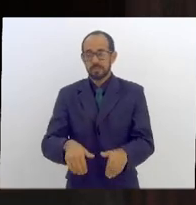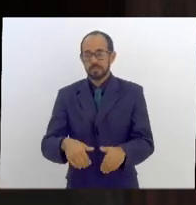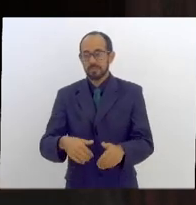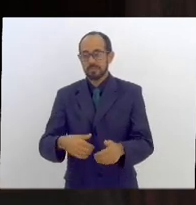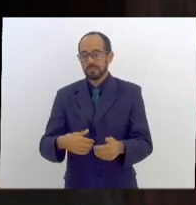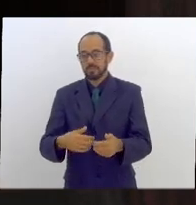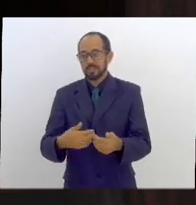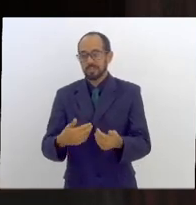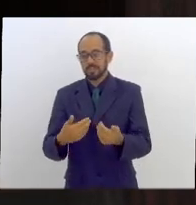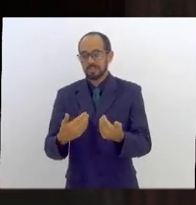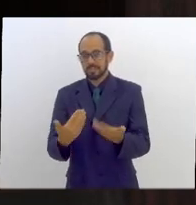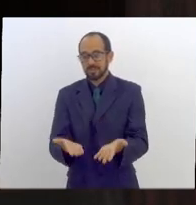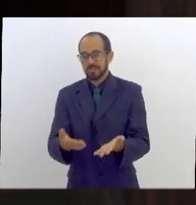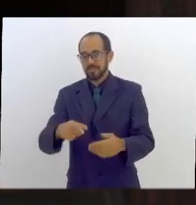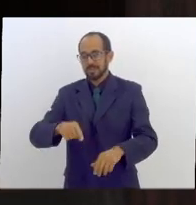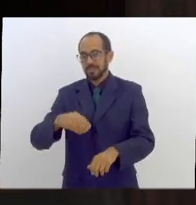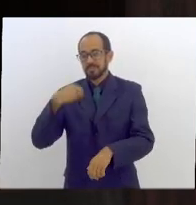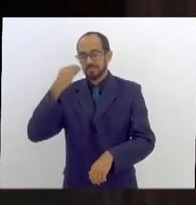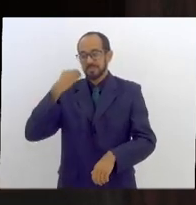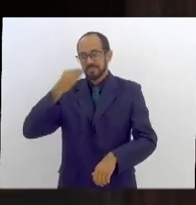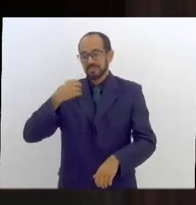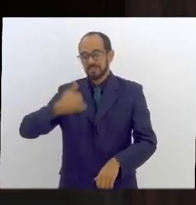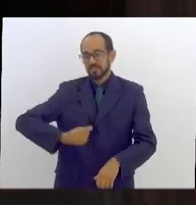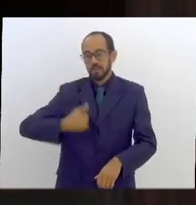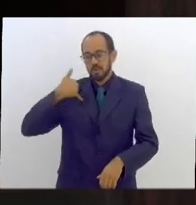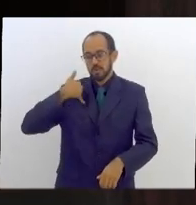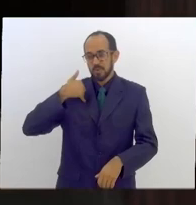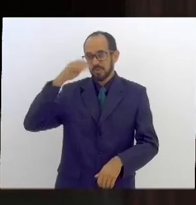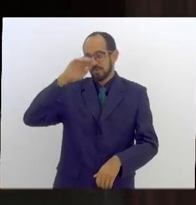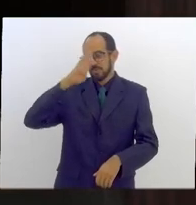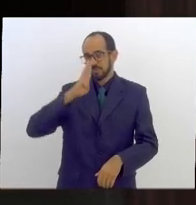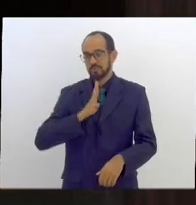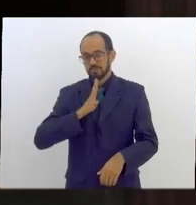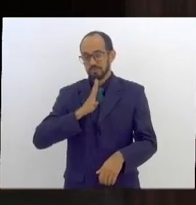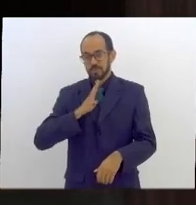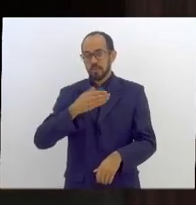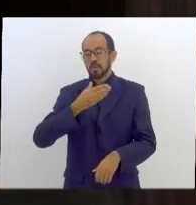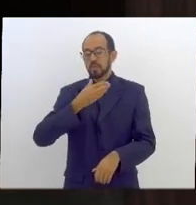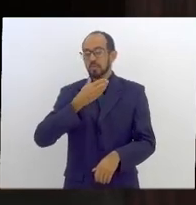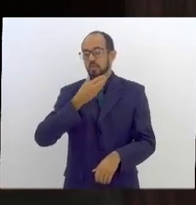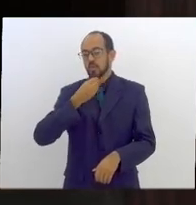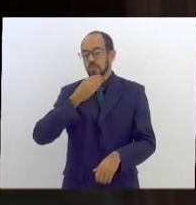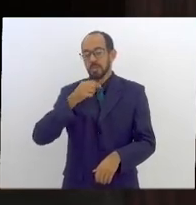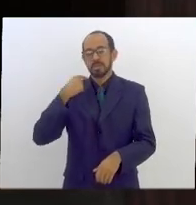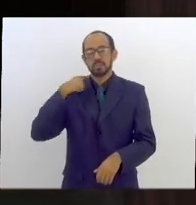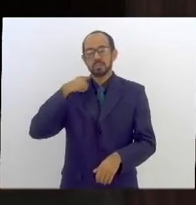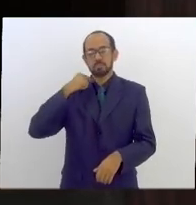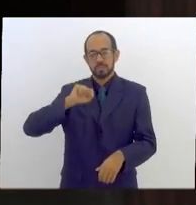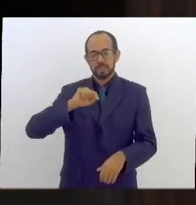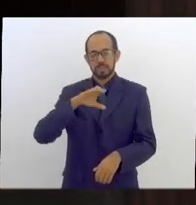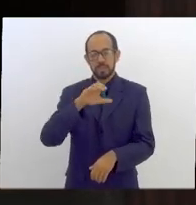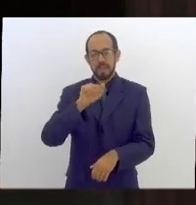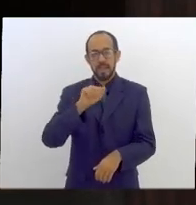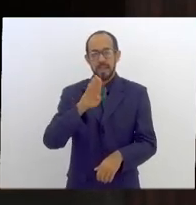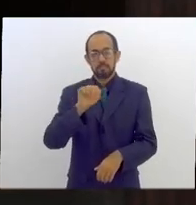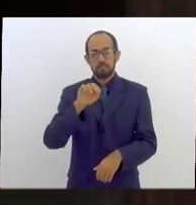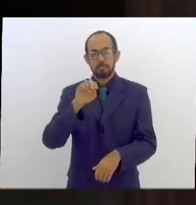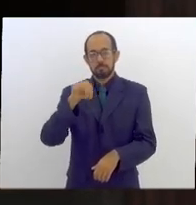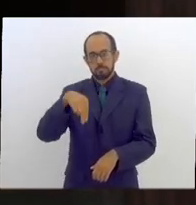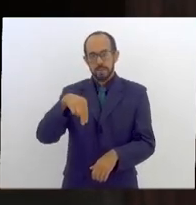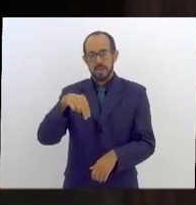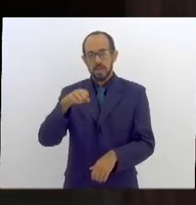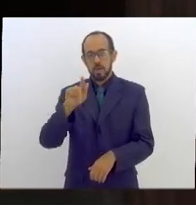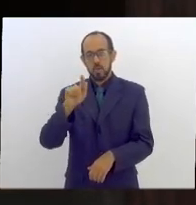Portanto, é motivo de orgulho para nós brasileiros que um mineiro de Cabangu, após anos de busca dos conhecimentos